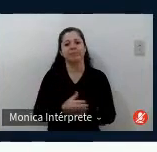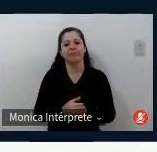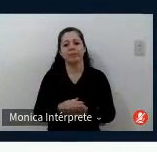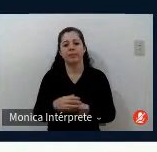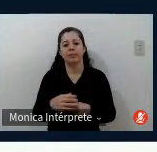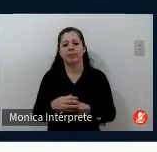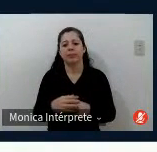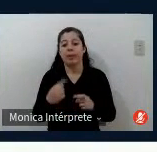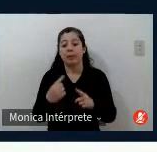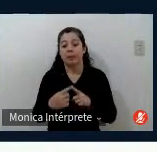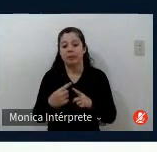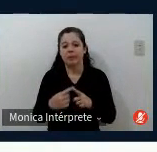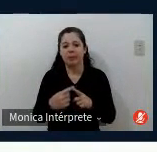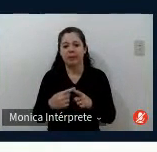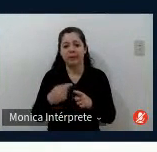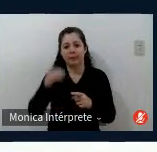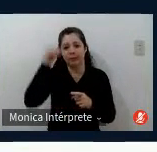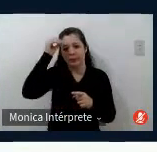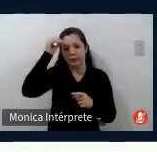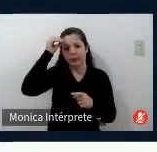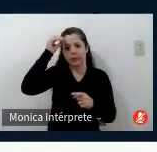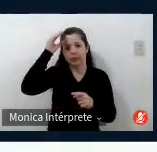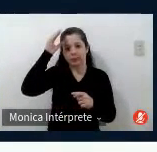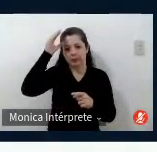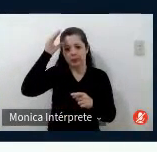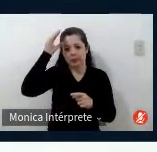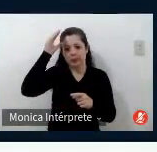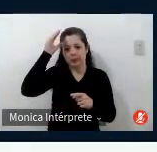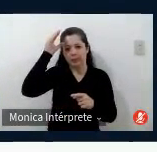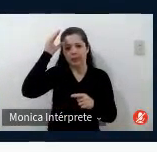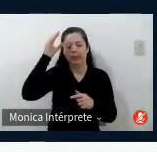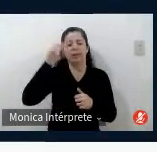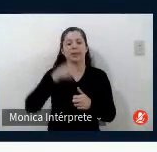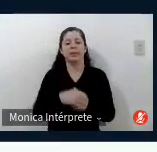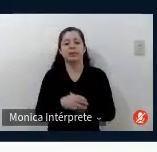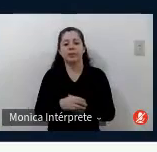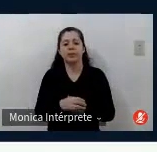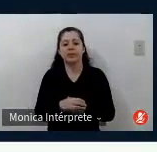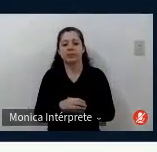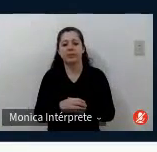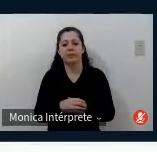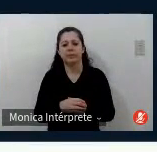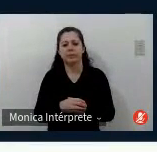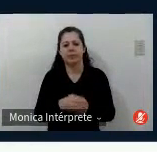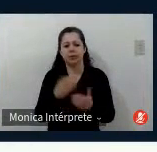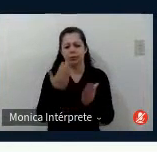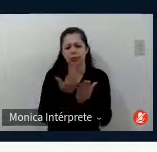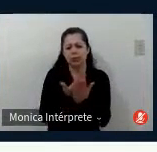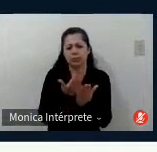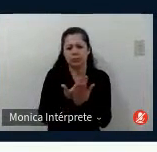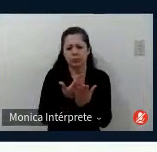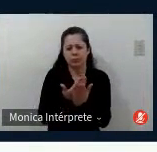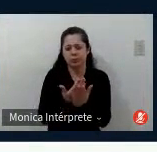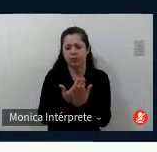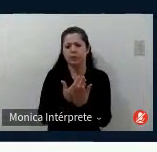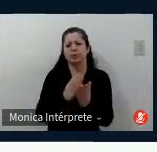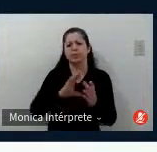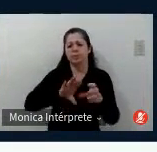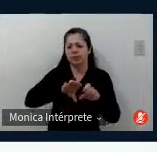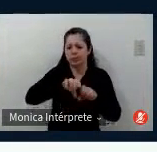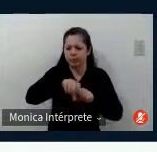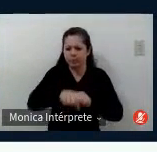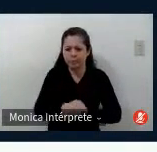desses conhecimentos científicos, né, que nos formaram, né, eles foram desenvolvidos a partir de